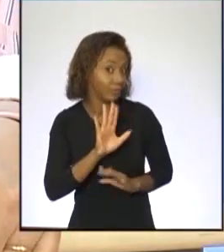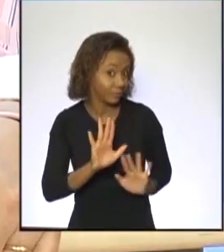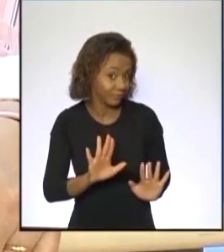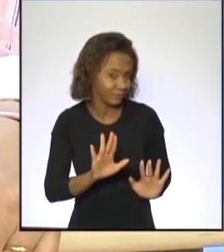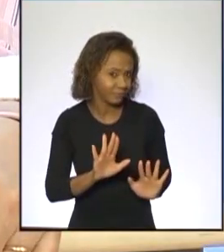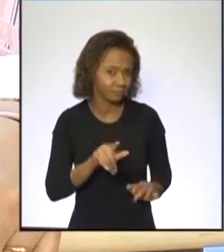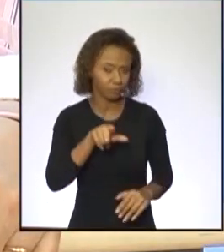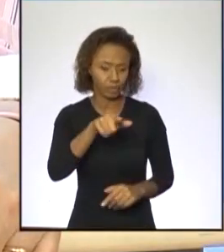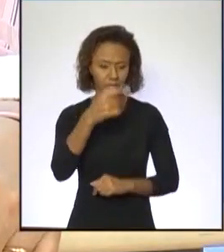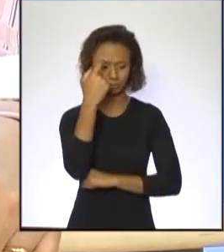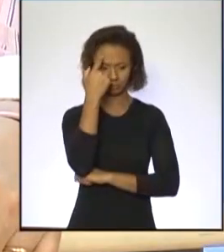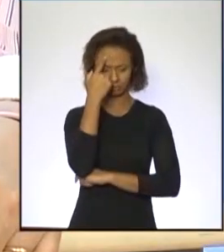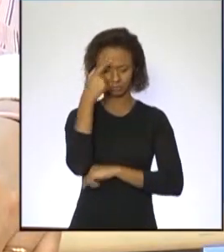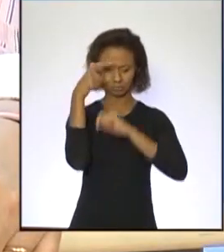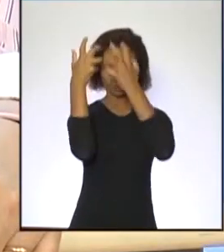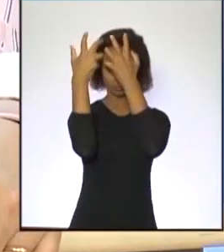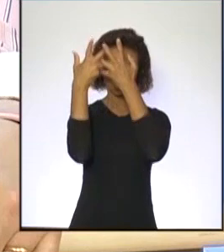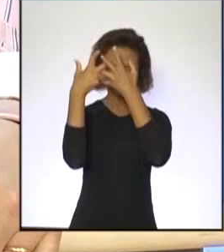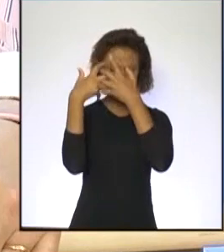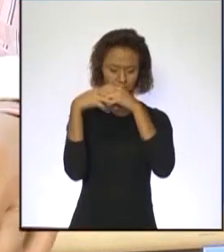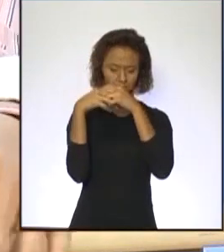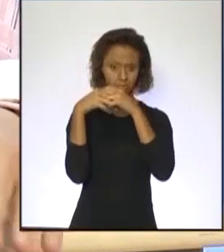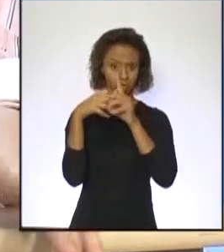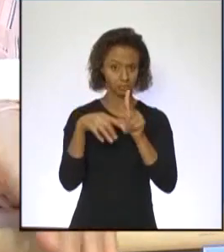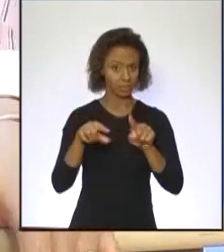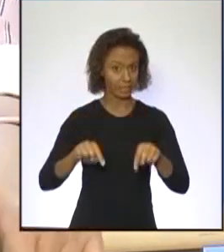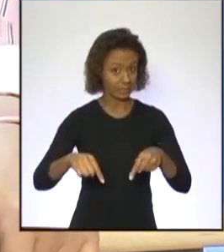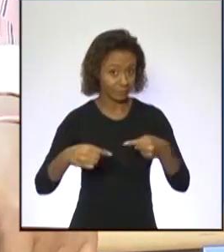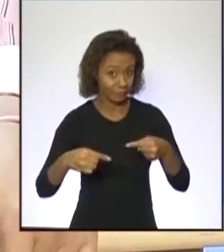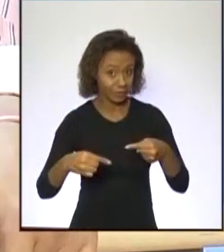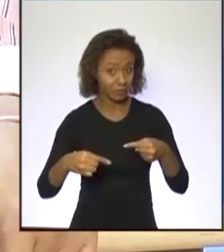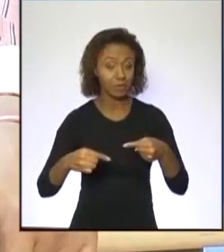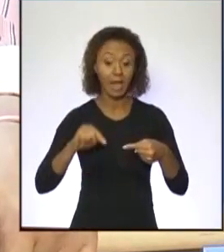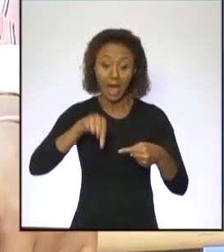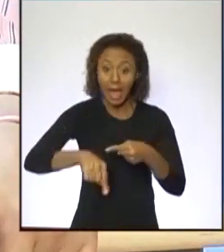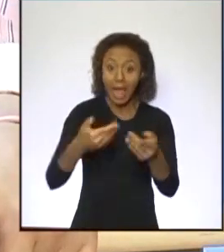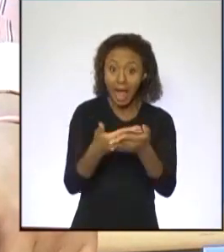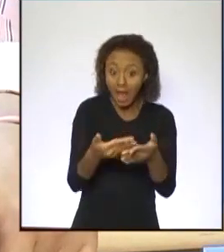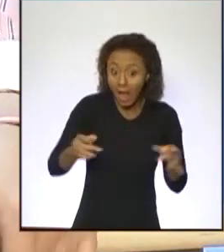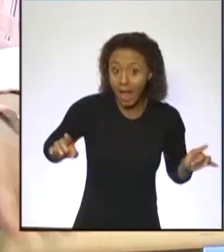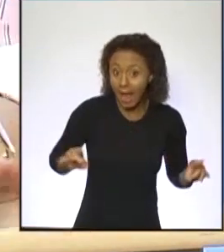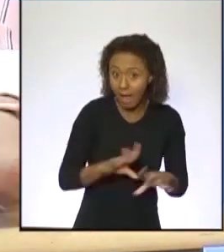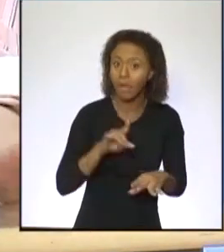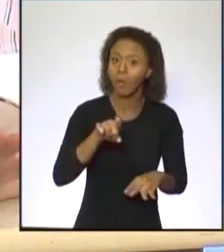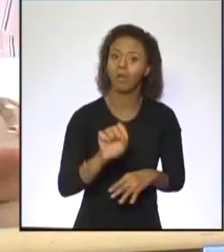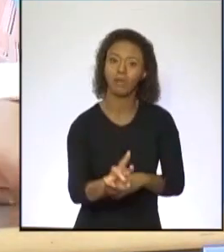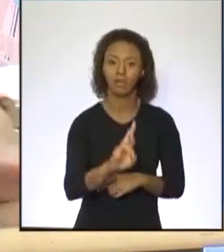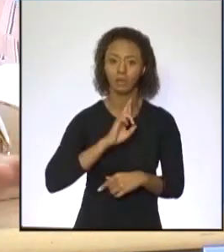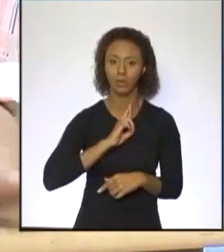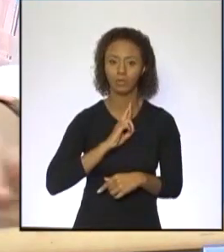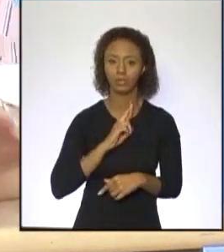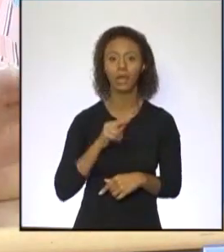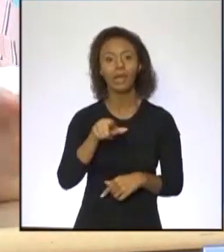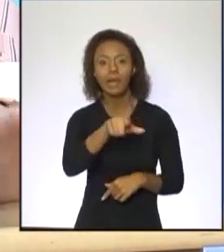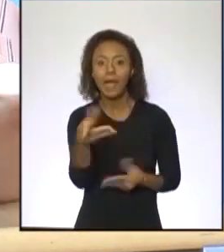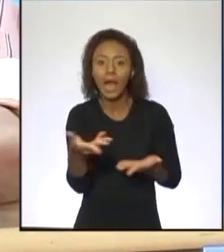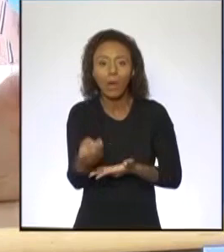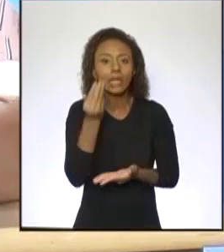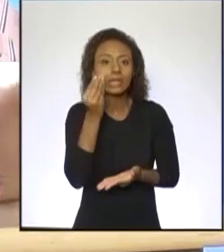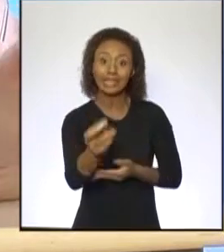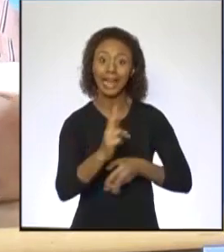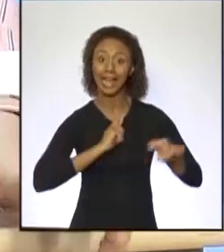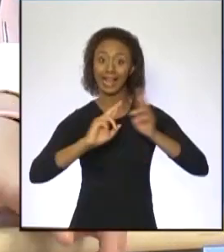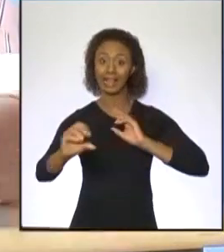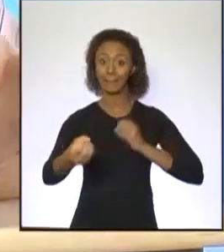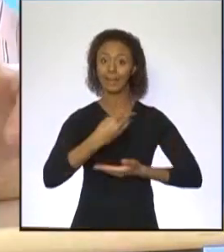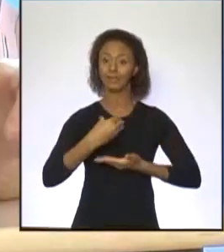em caráter de desafio, ok? Ao fim da aula. Perfeito? Não adianta vocês tentarem responder agora,